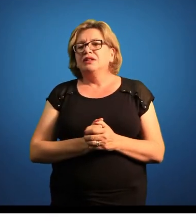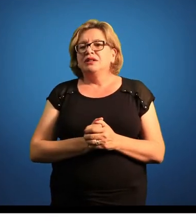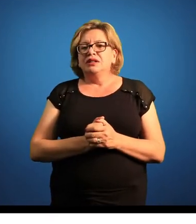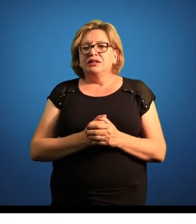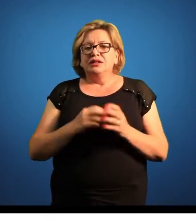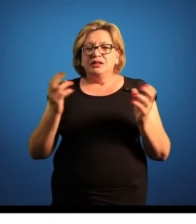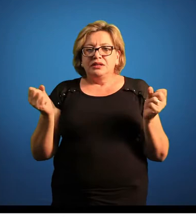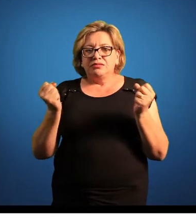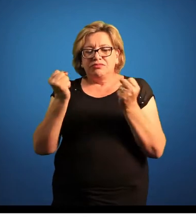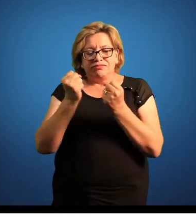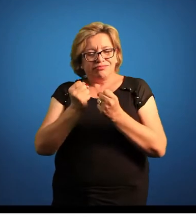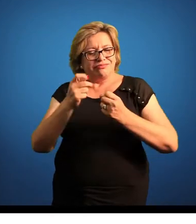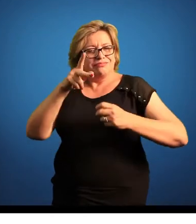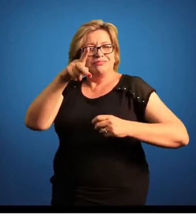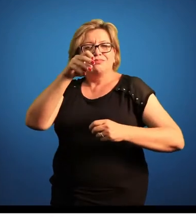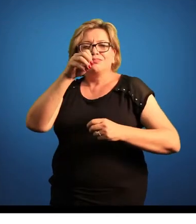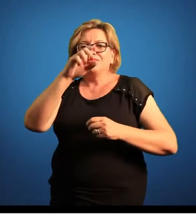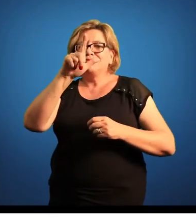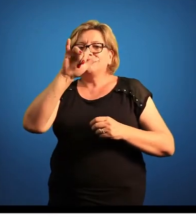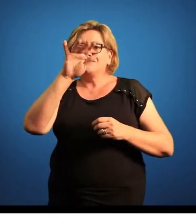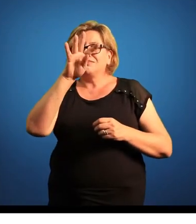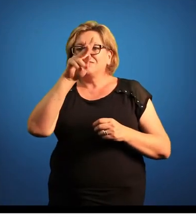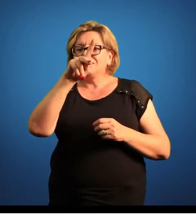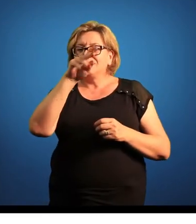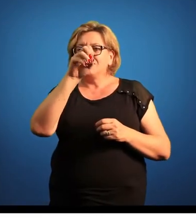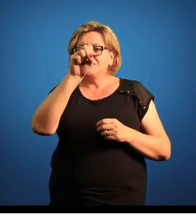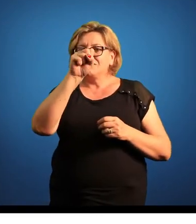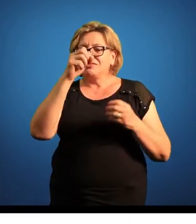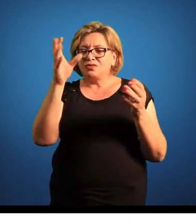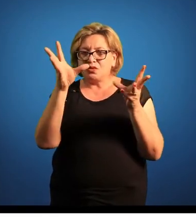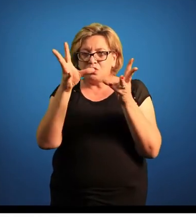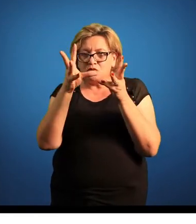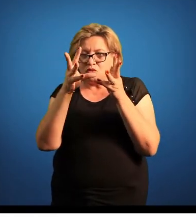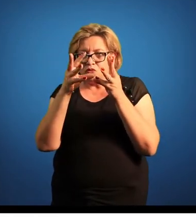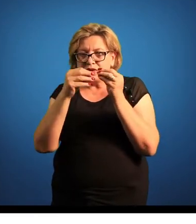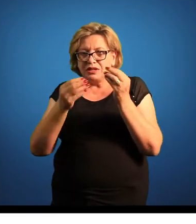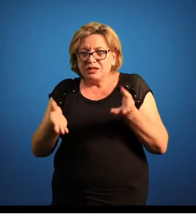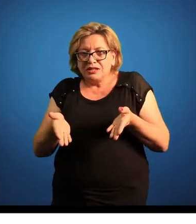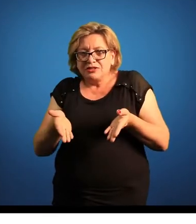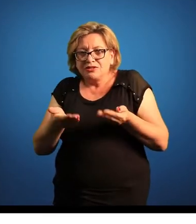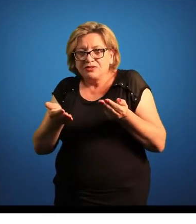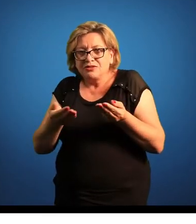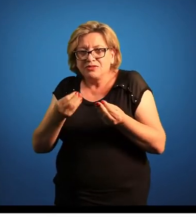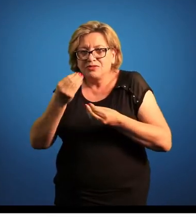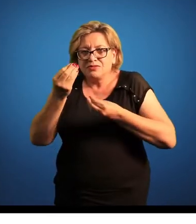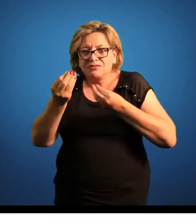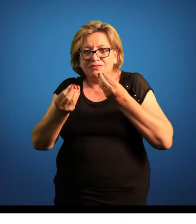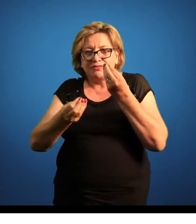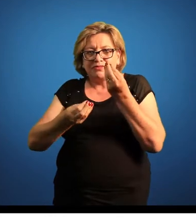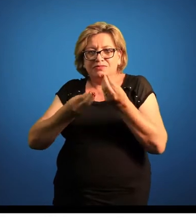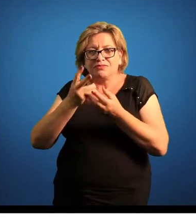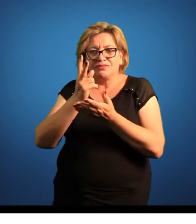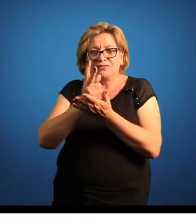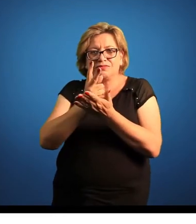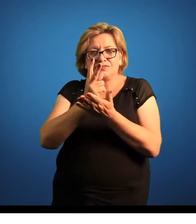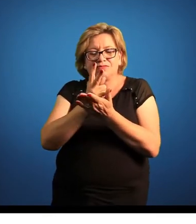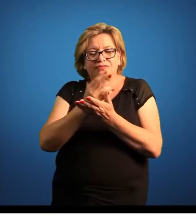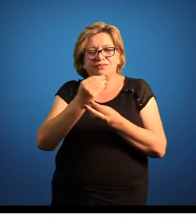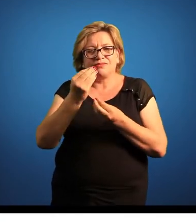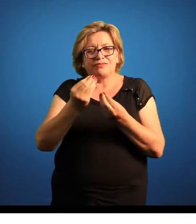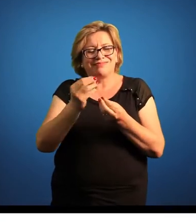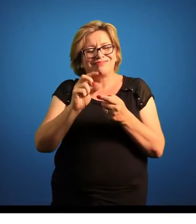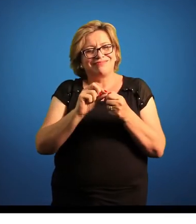Os pólipos se fecharam. Mais uma vez, vamos fazer um estímulo aqui de tal forma que as flores se